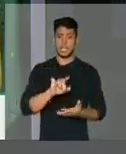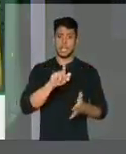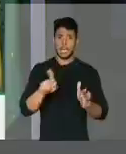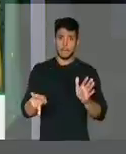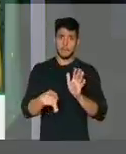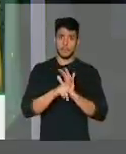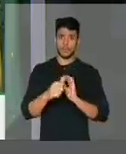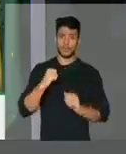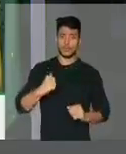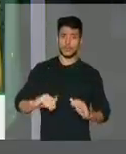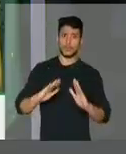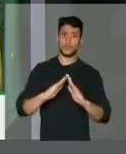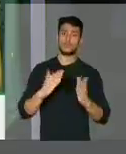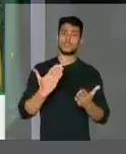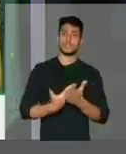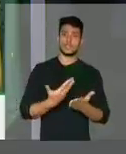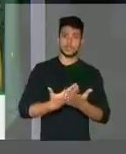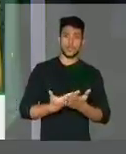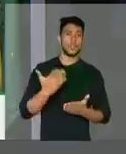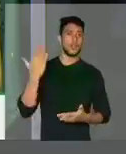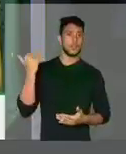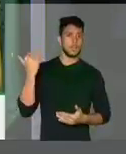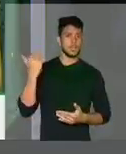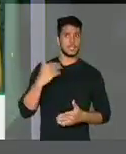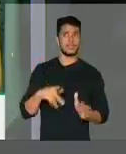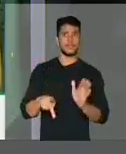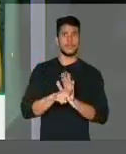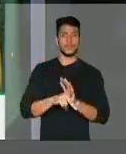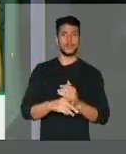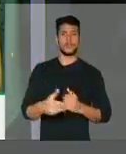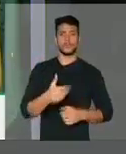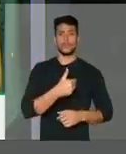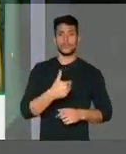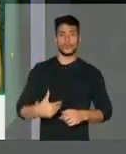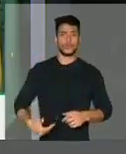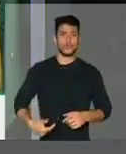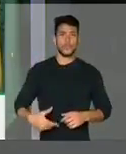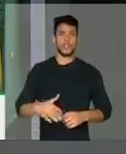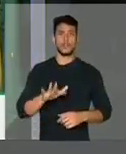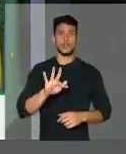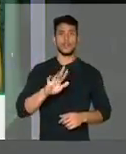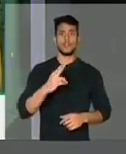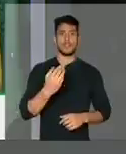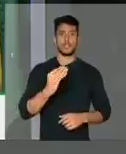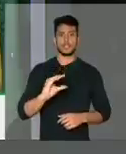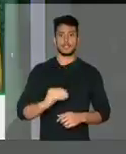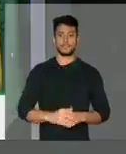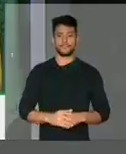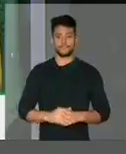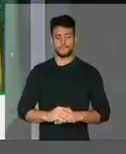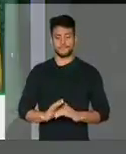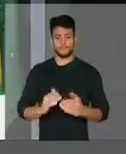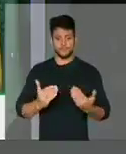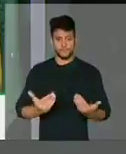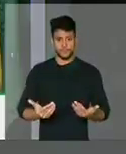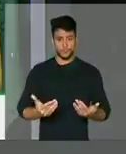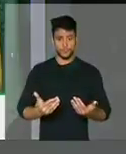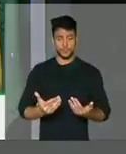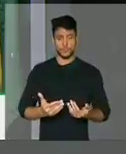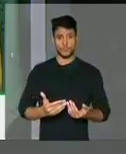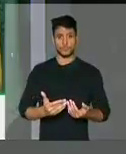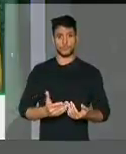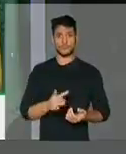Bolsa Escola, do Bolsa Alimentação, criado no governo Fernando Henrique. Então, esta questão estruturante,